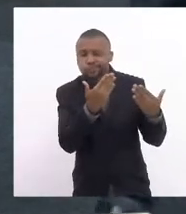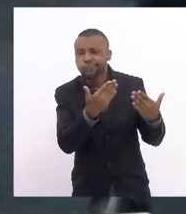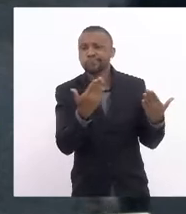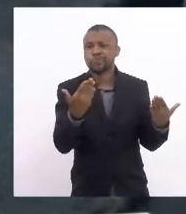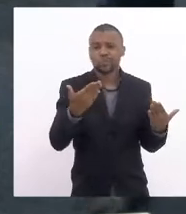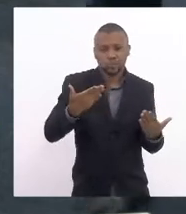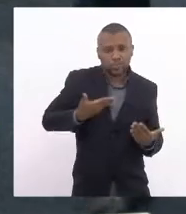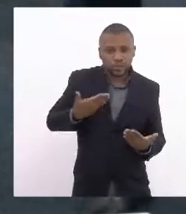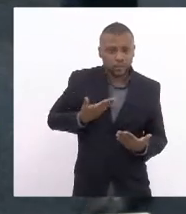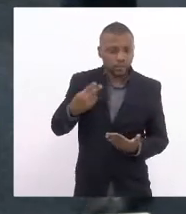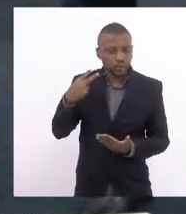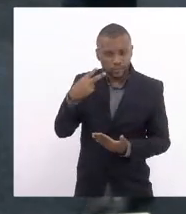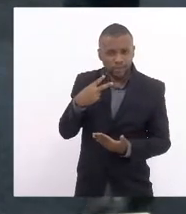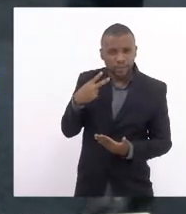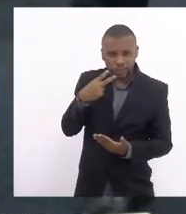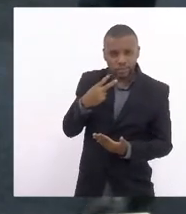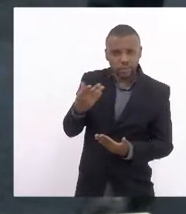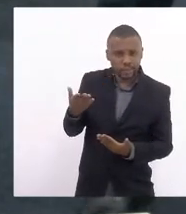vereadores